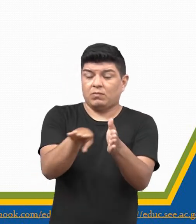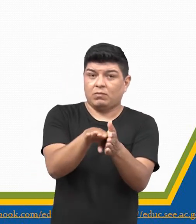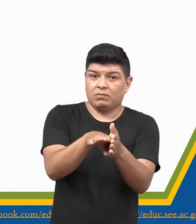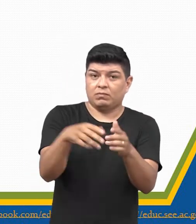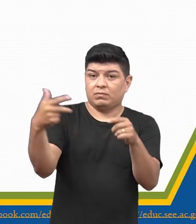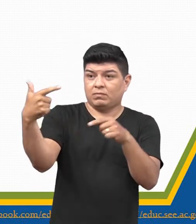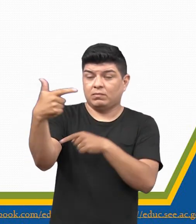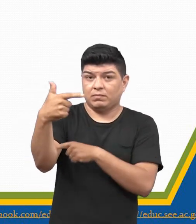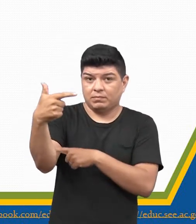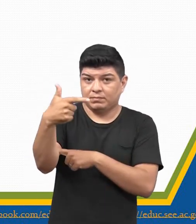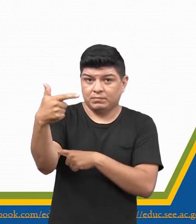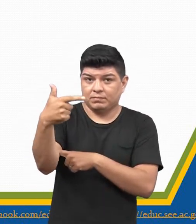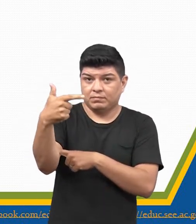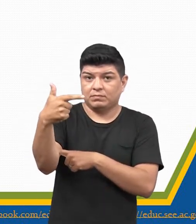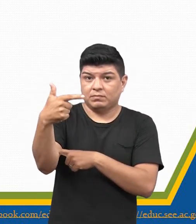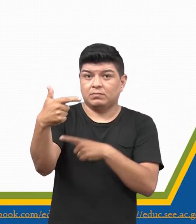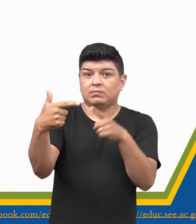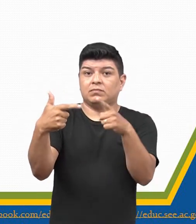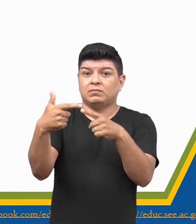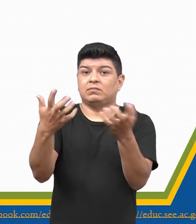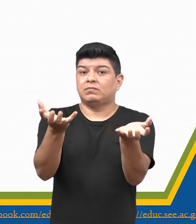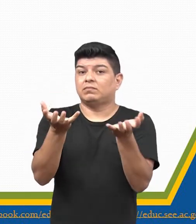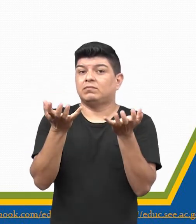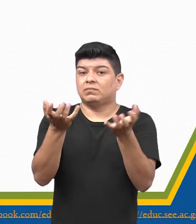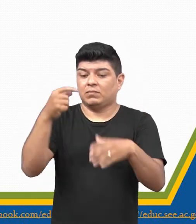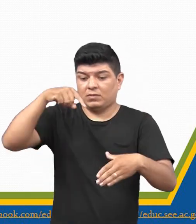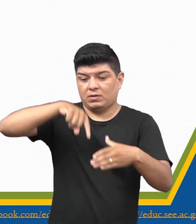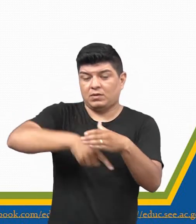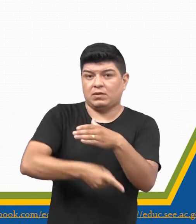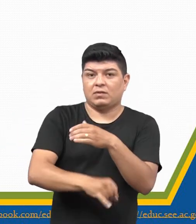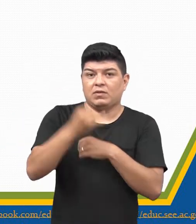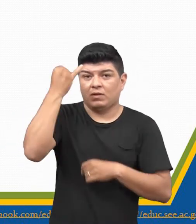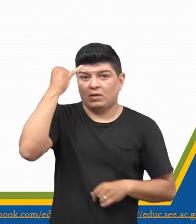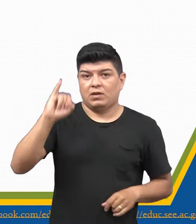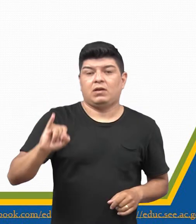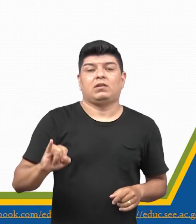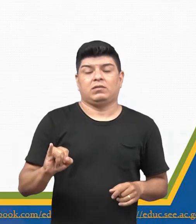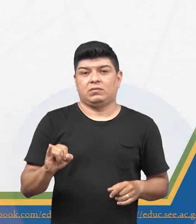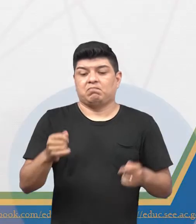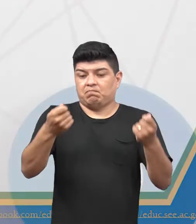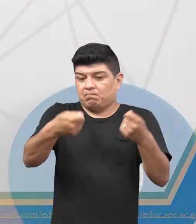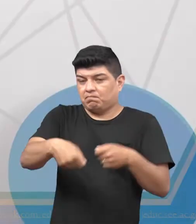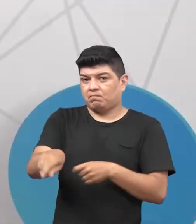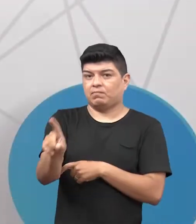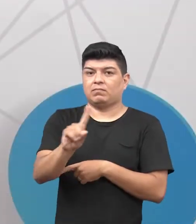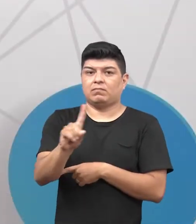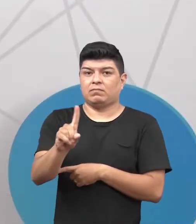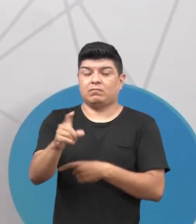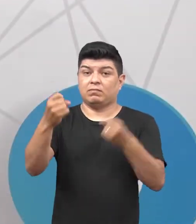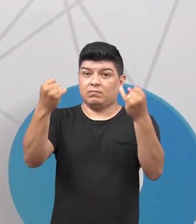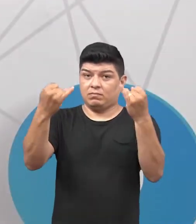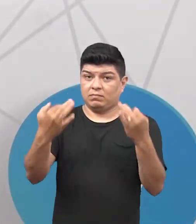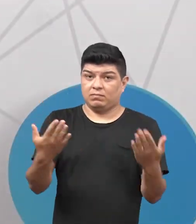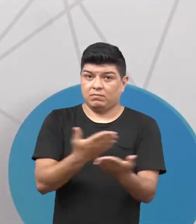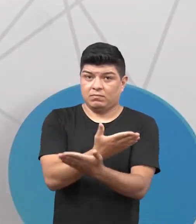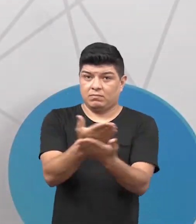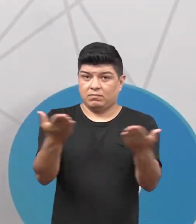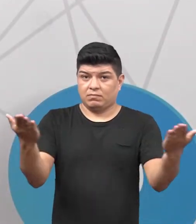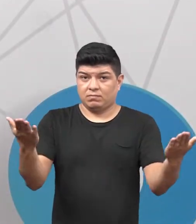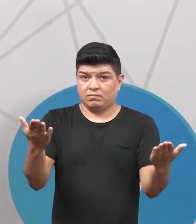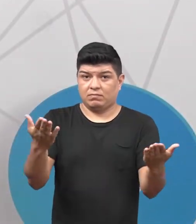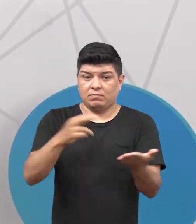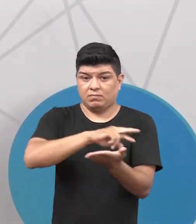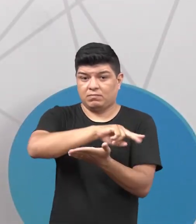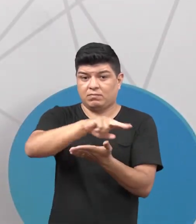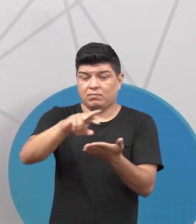ao segundo momento, que é o momento de querer aprofundar as ideias. Eu não preciso dizer para vocês que muitos